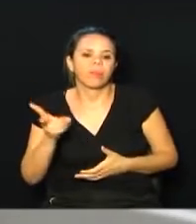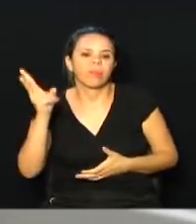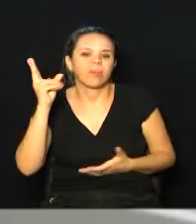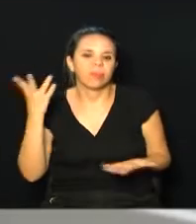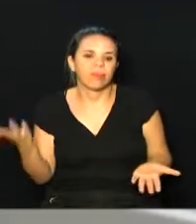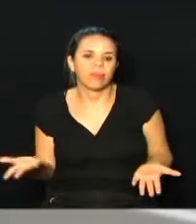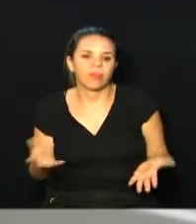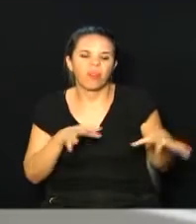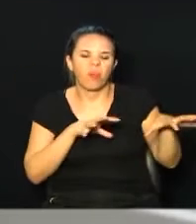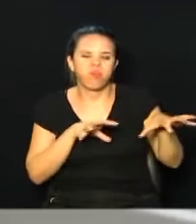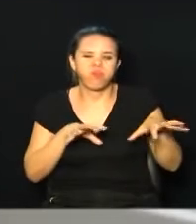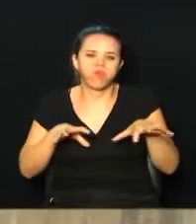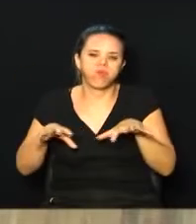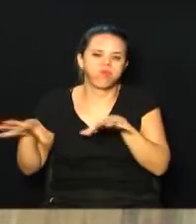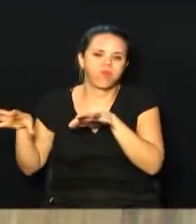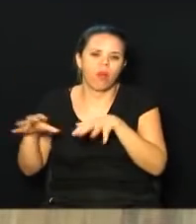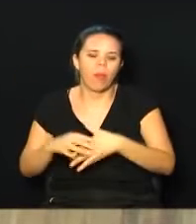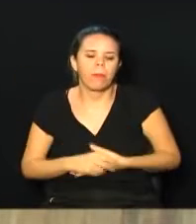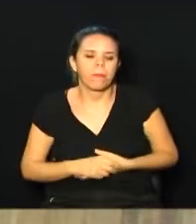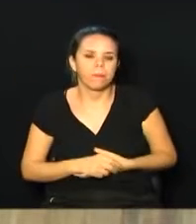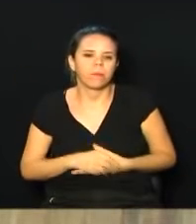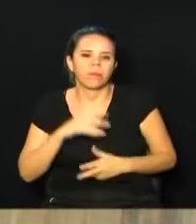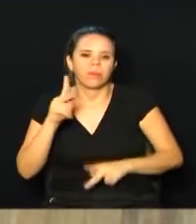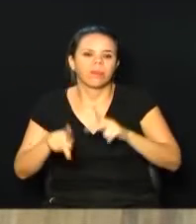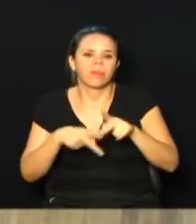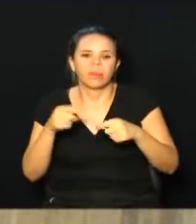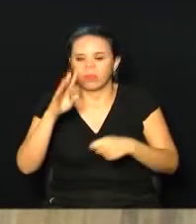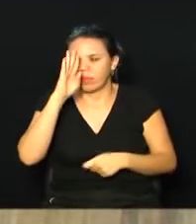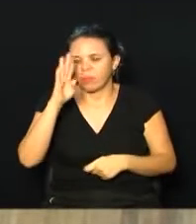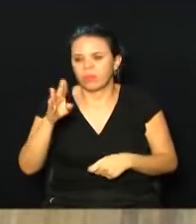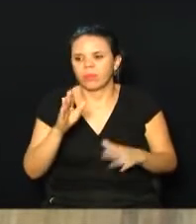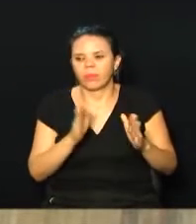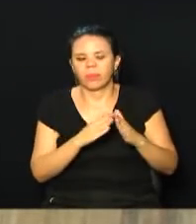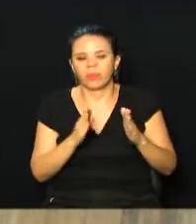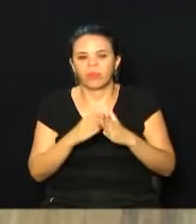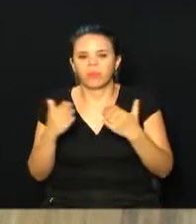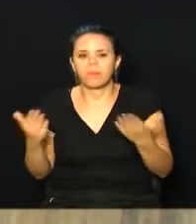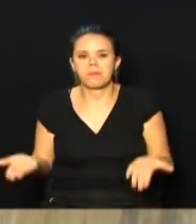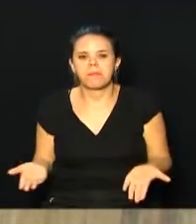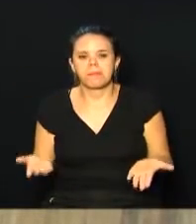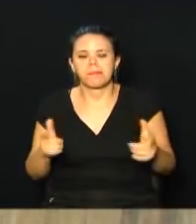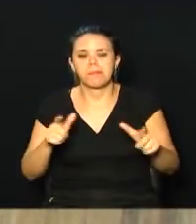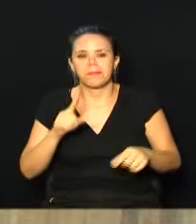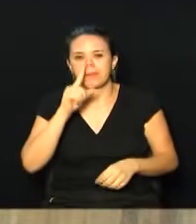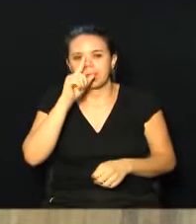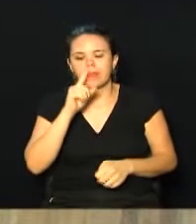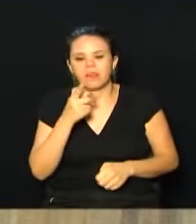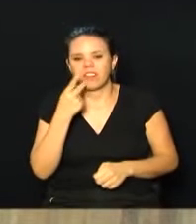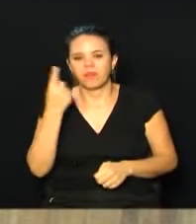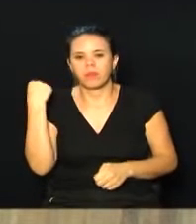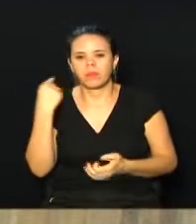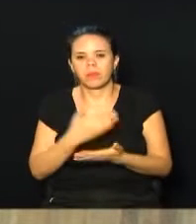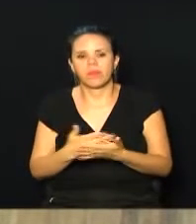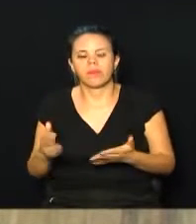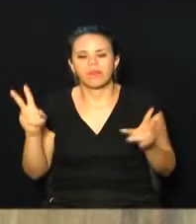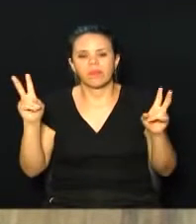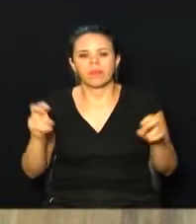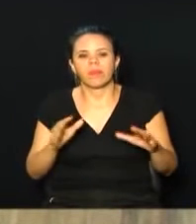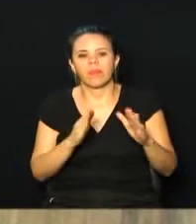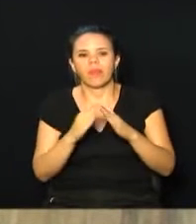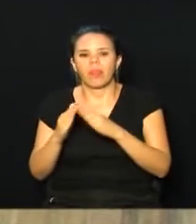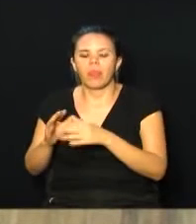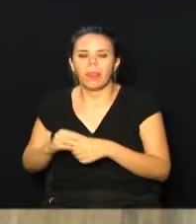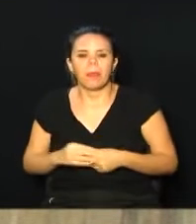com chuva e a população, principalmente quem mora em área de risco, o senhor citou lá no começo a questão da